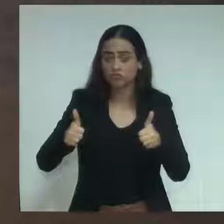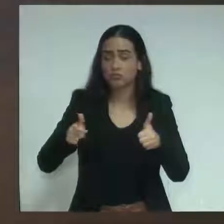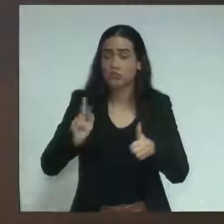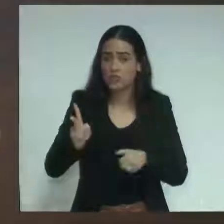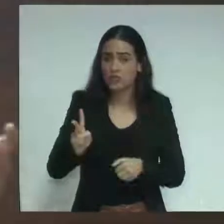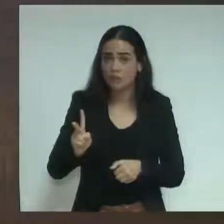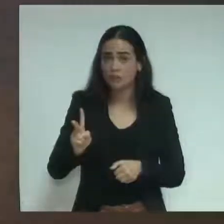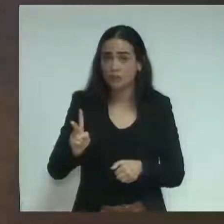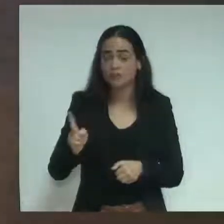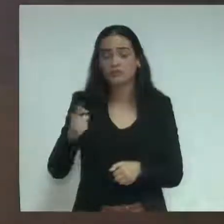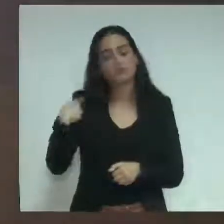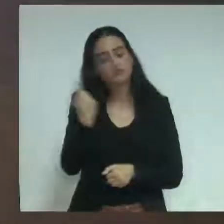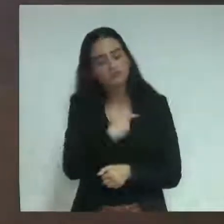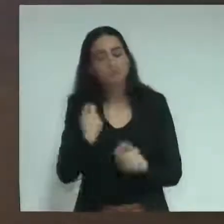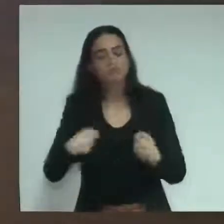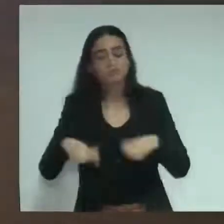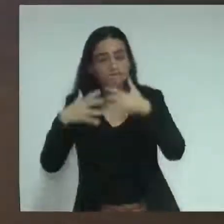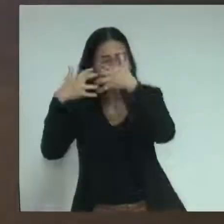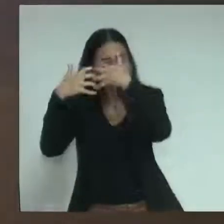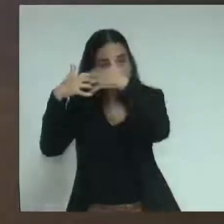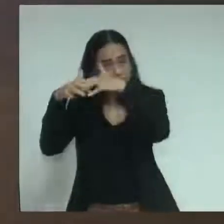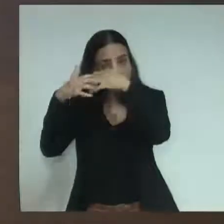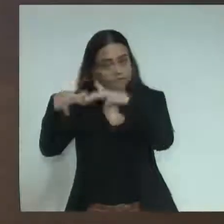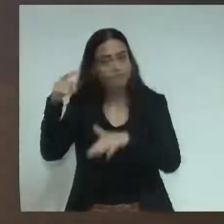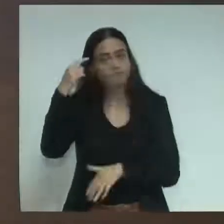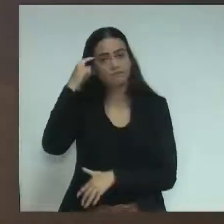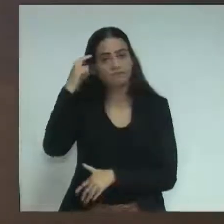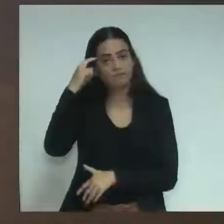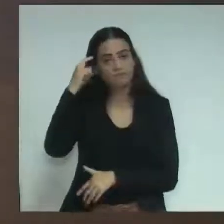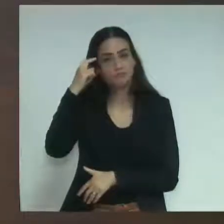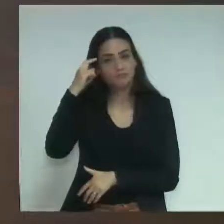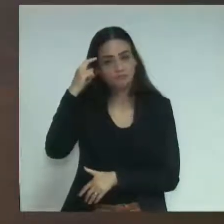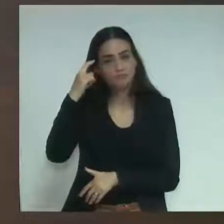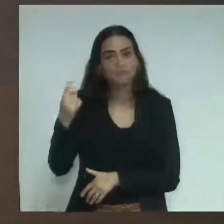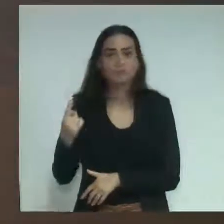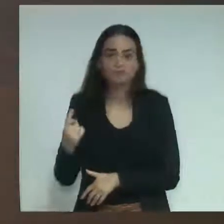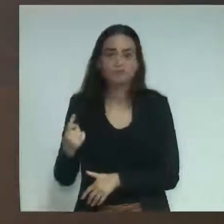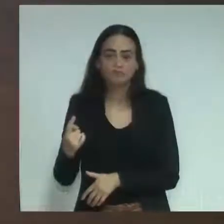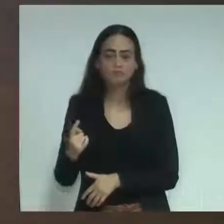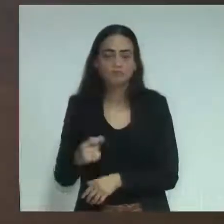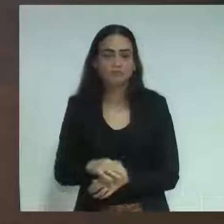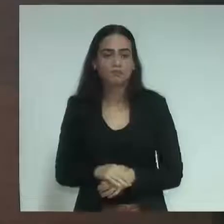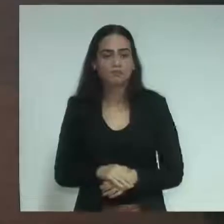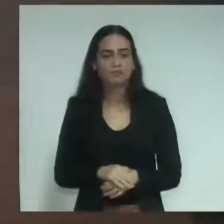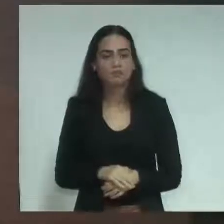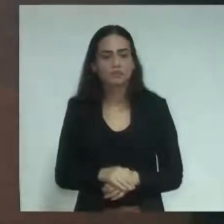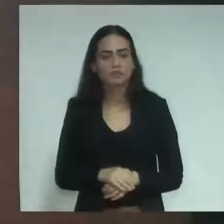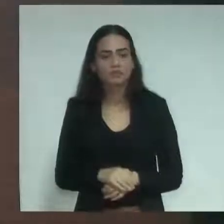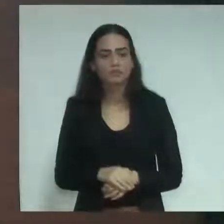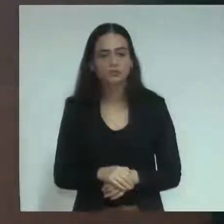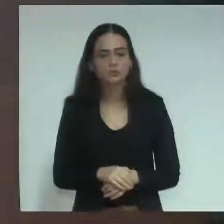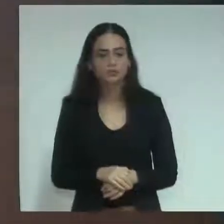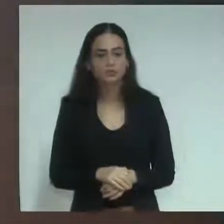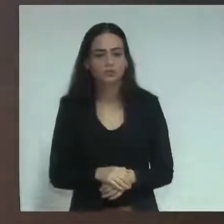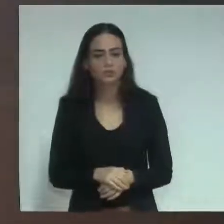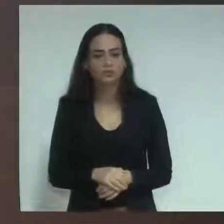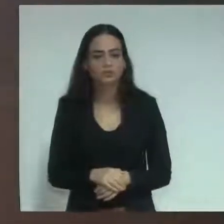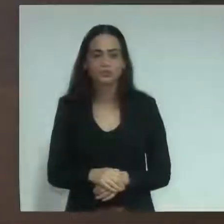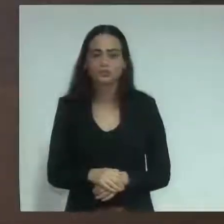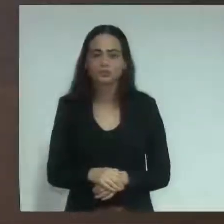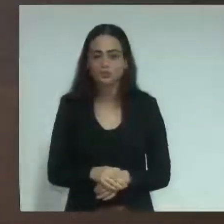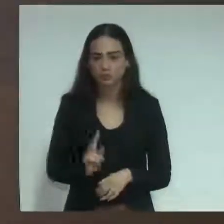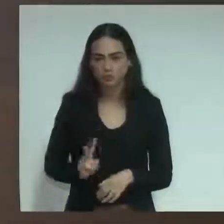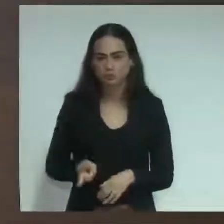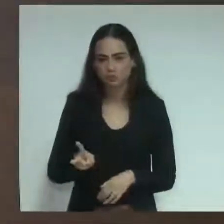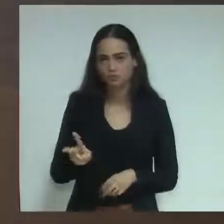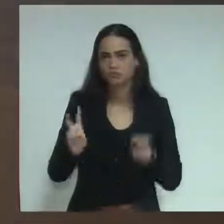gente refletir, não é? Para a gente pensar onde que a gente quer chegar. E aí, para dar seguimento